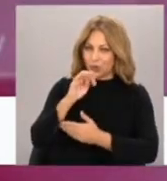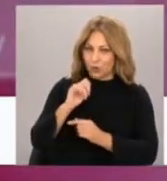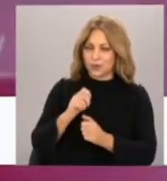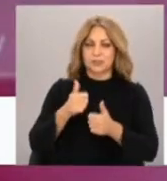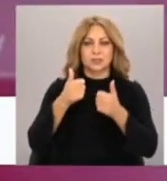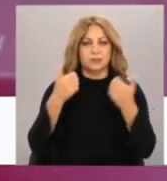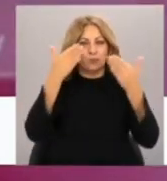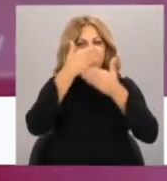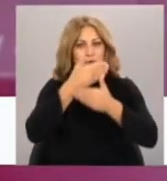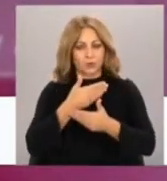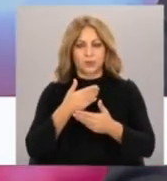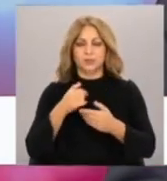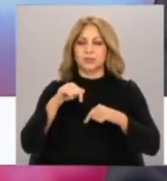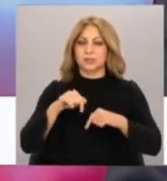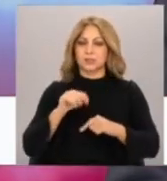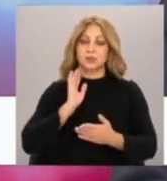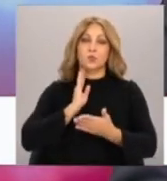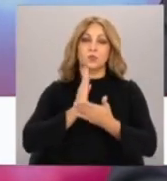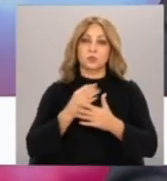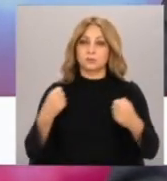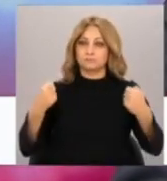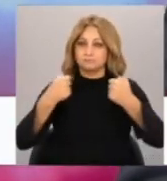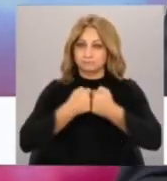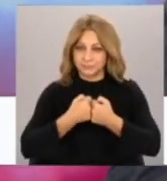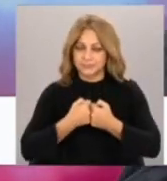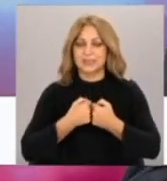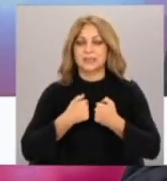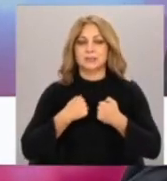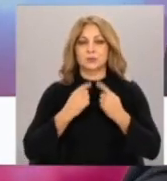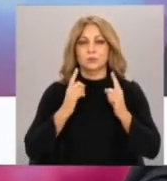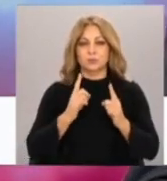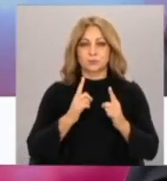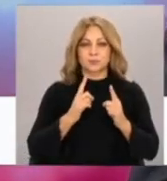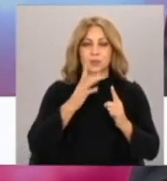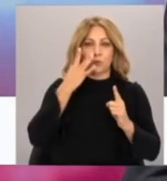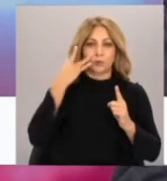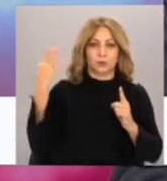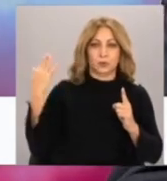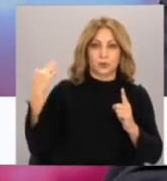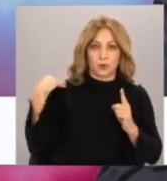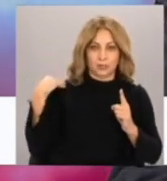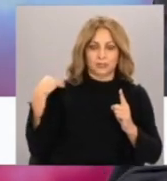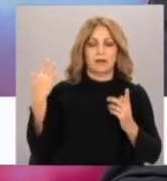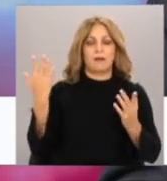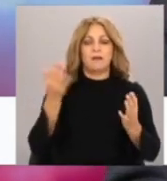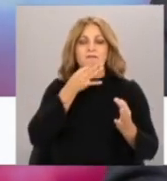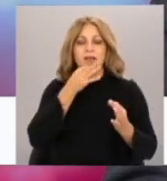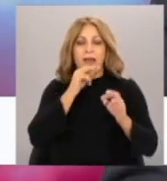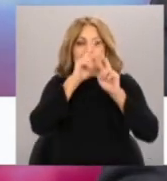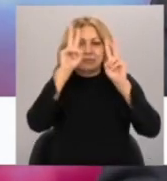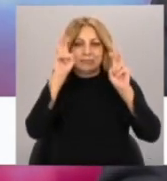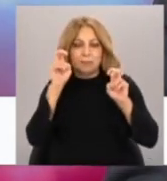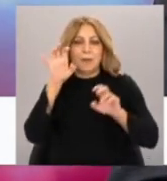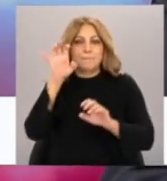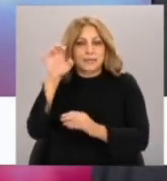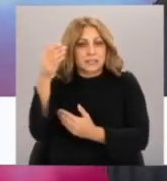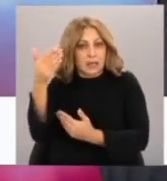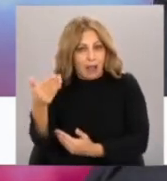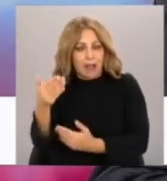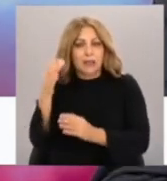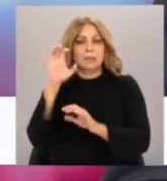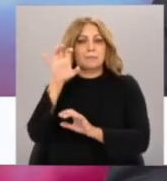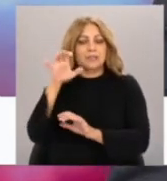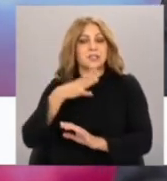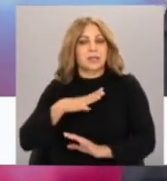Este é o meu último em frente a frente que comecei com António Costa não debate sobre o país que temos o país que queremos e que